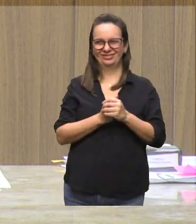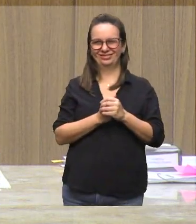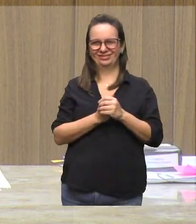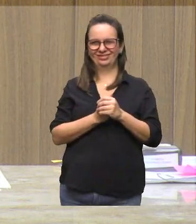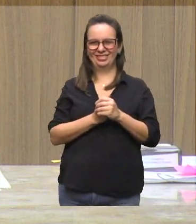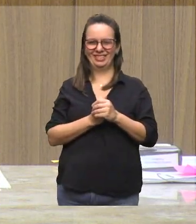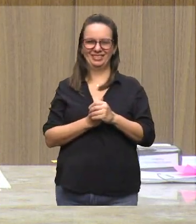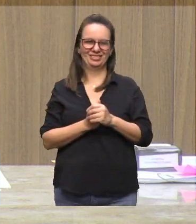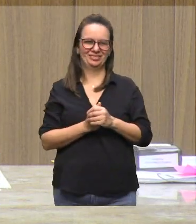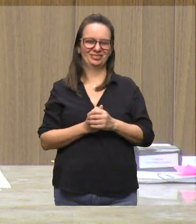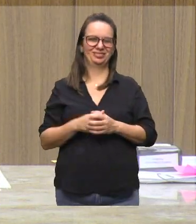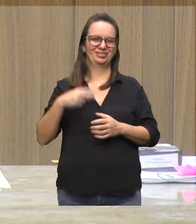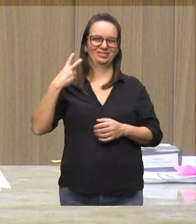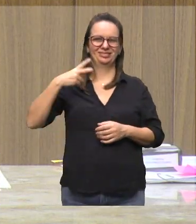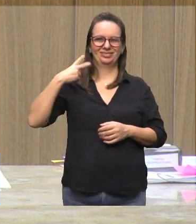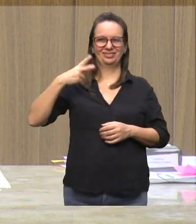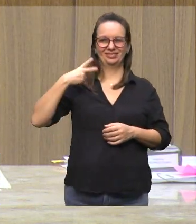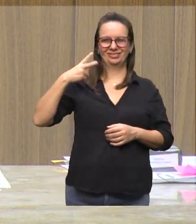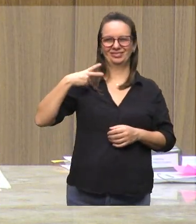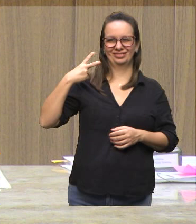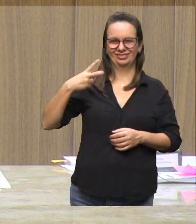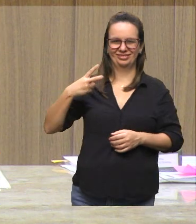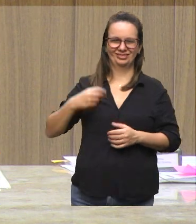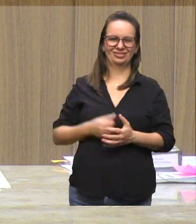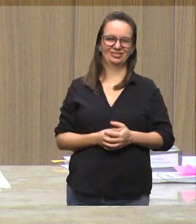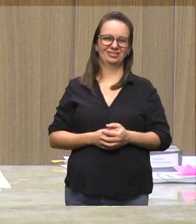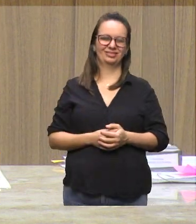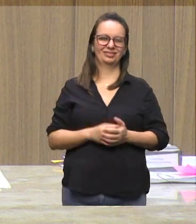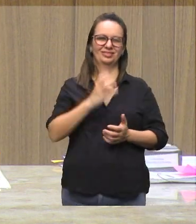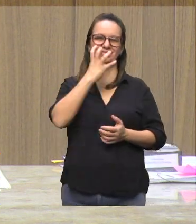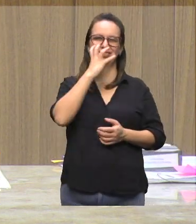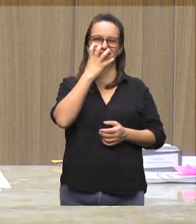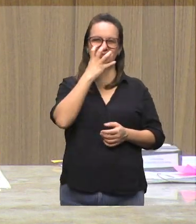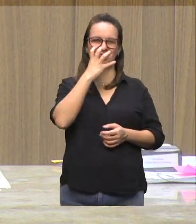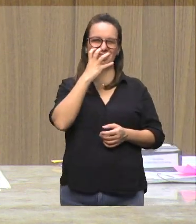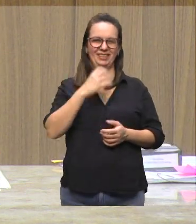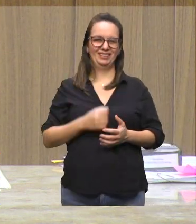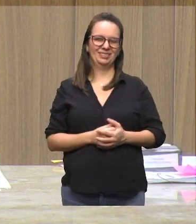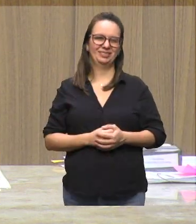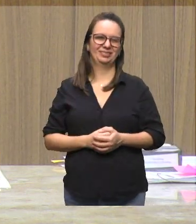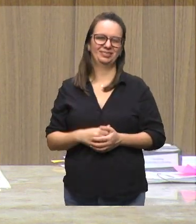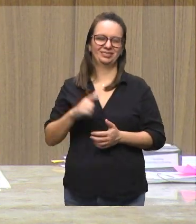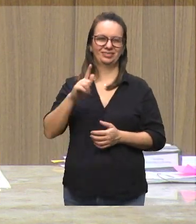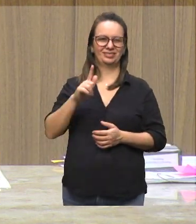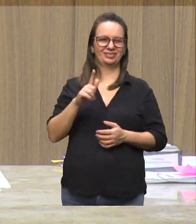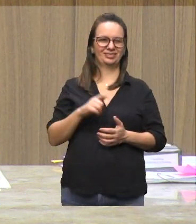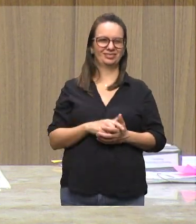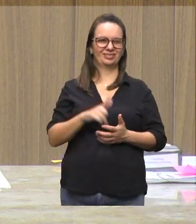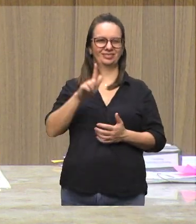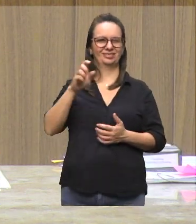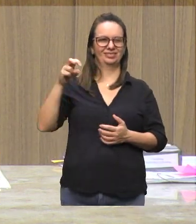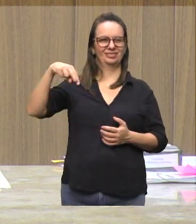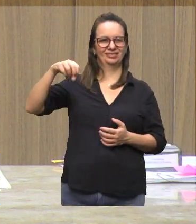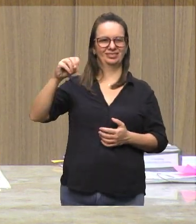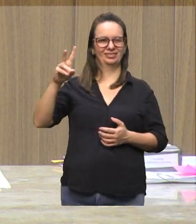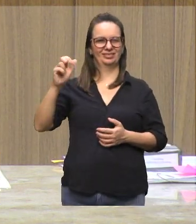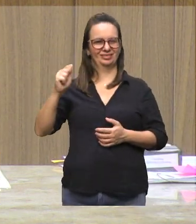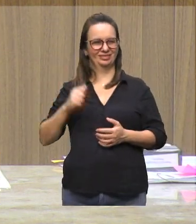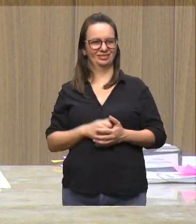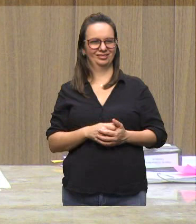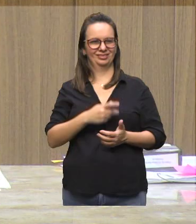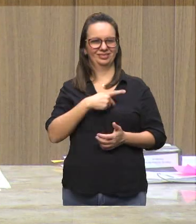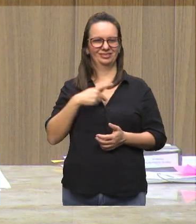dos vereadores Alexandre Cachorrão, Tenente Gênova, Pastor Edinho e Vinícius Simile.